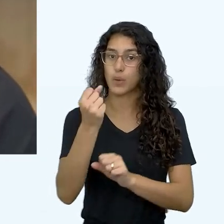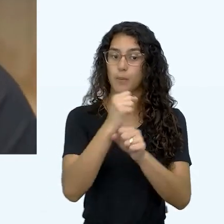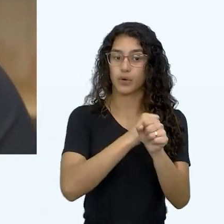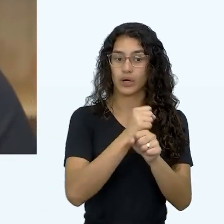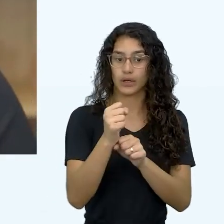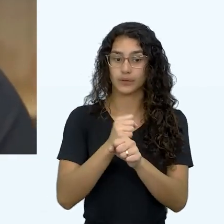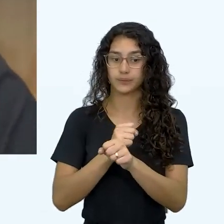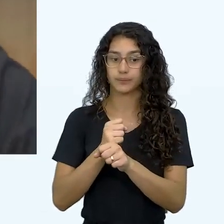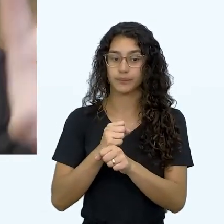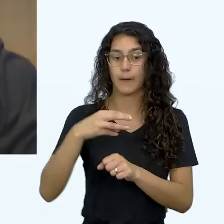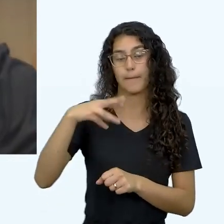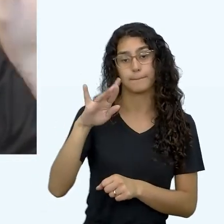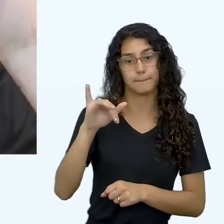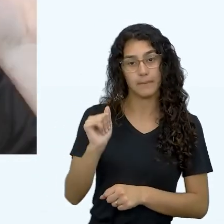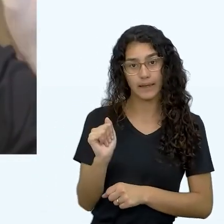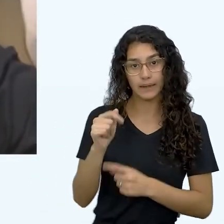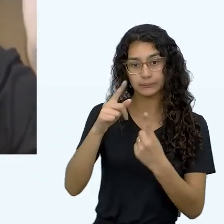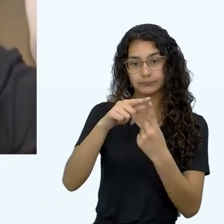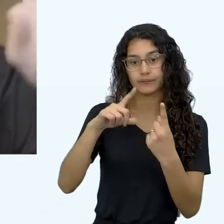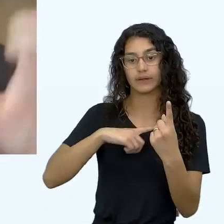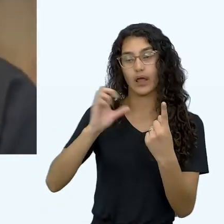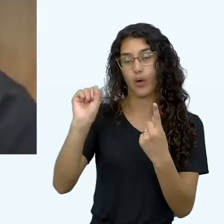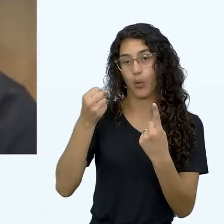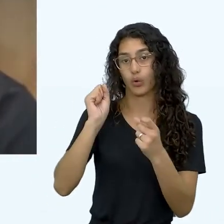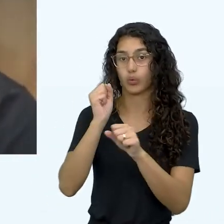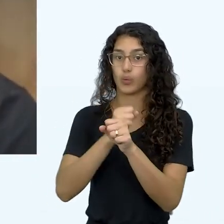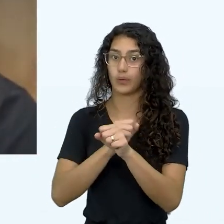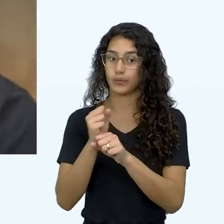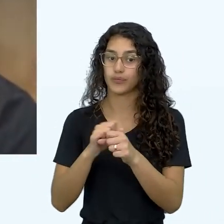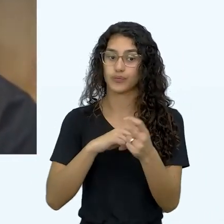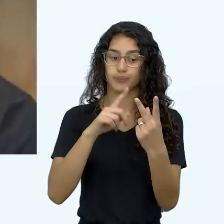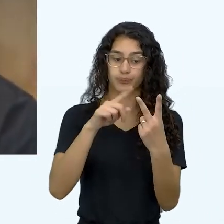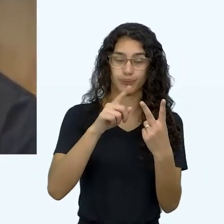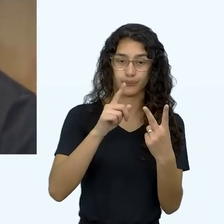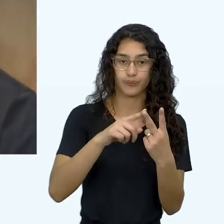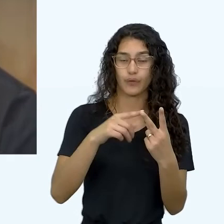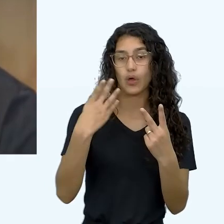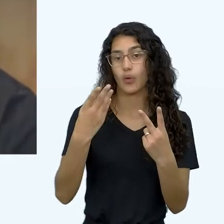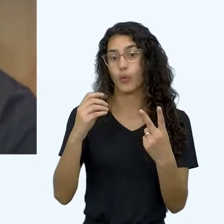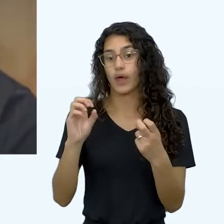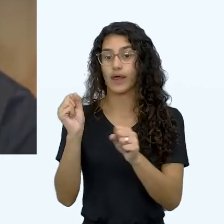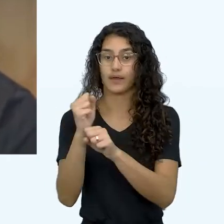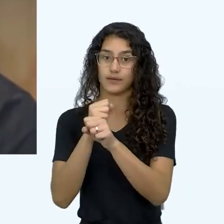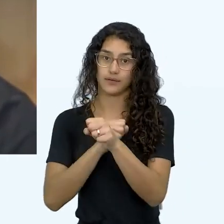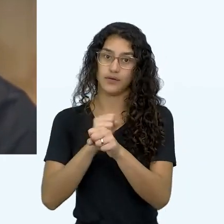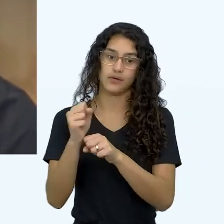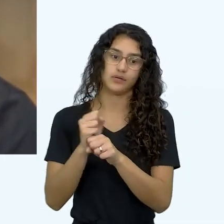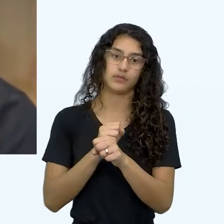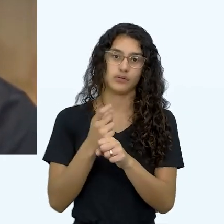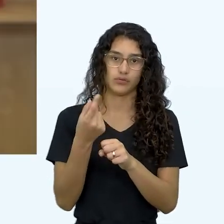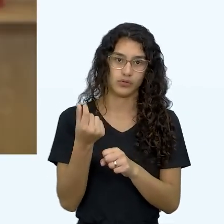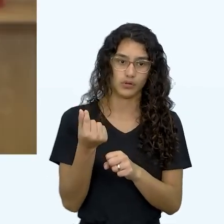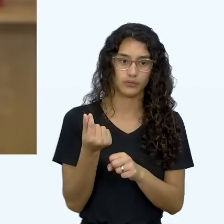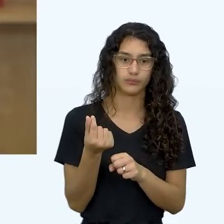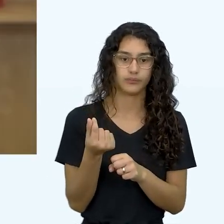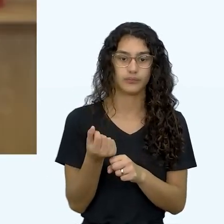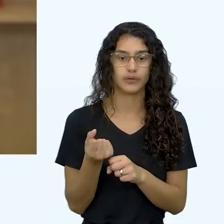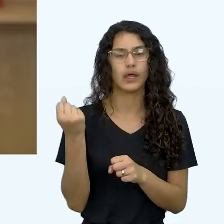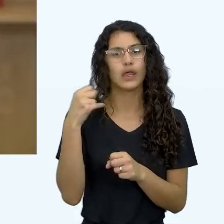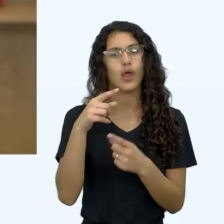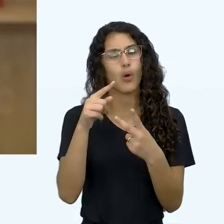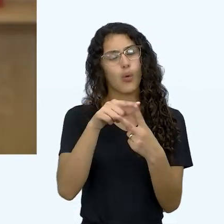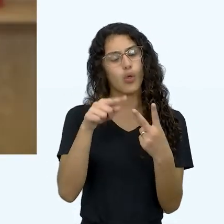ano. A Maria vai ter investido durante 8 anos e o João vai ter investido durante 40 anos esse dinheiro. Se